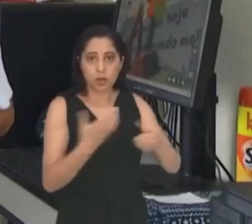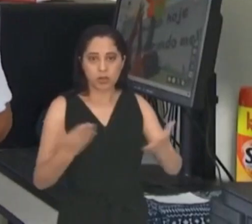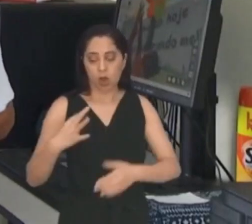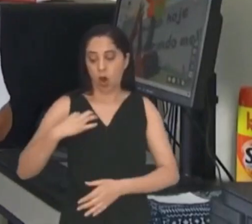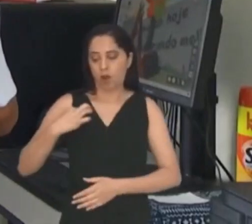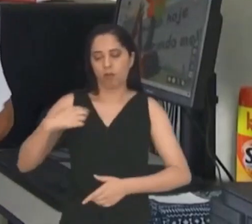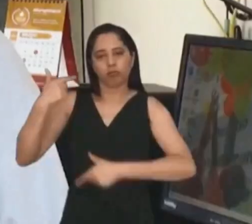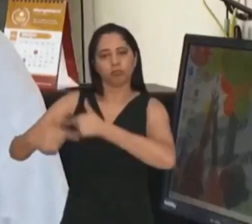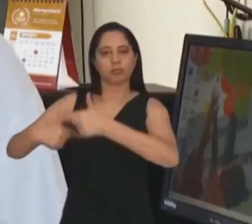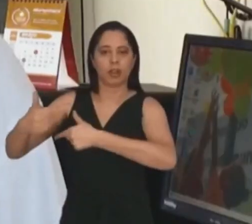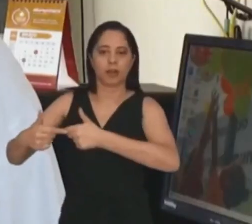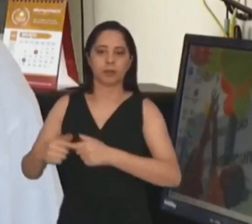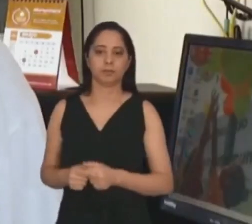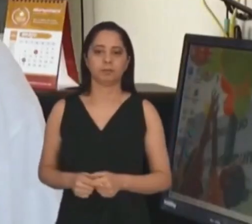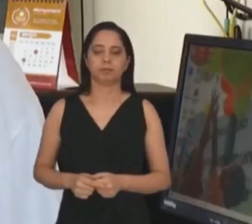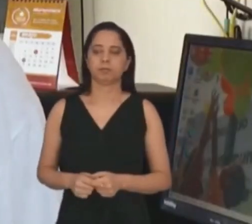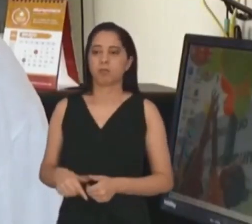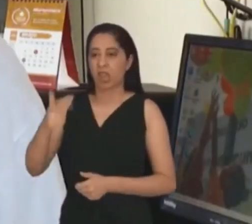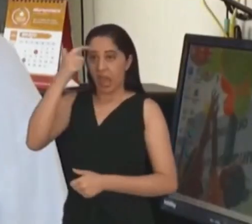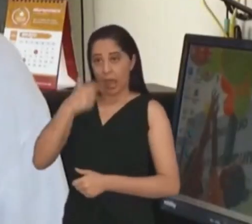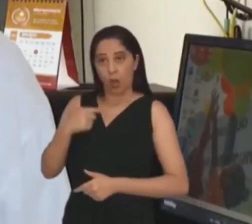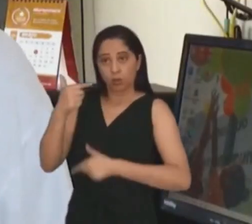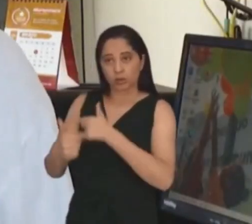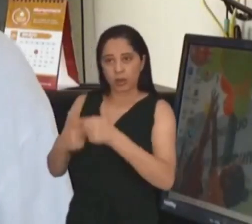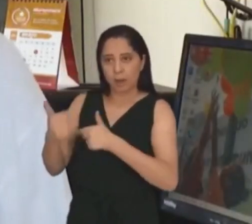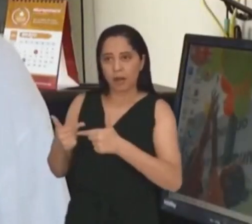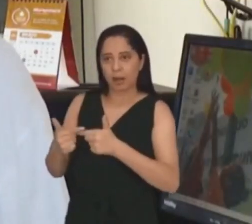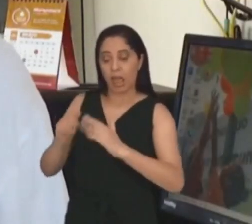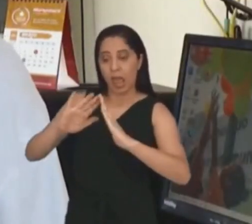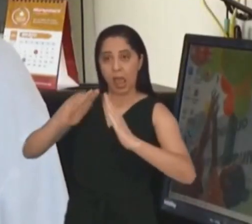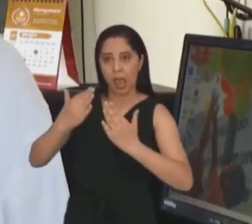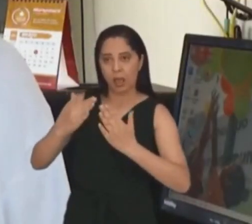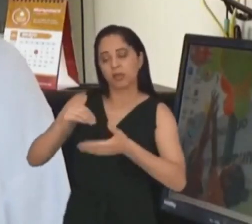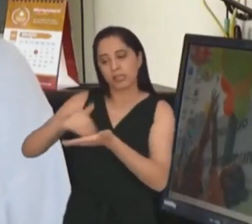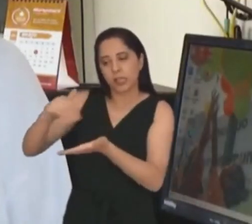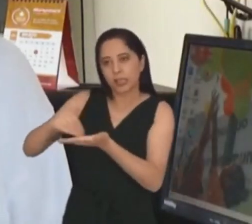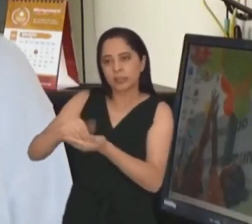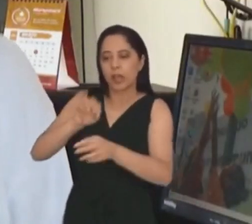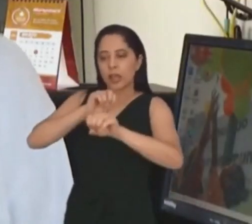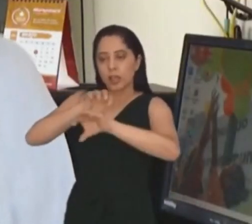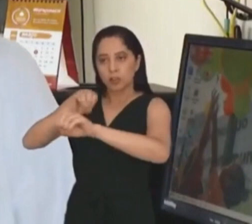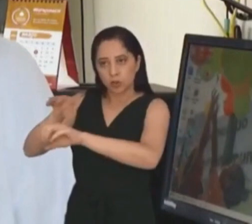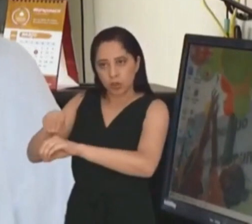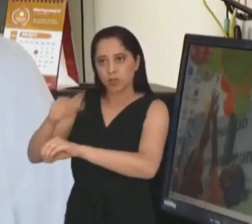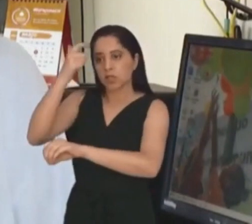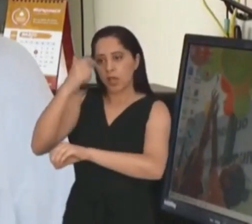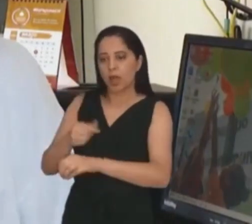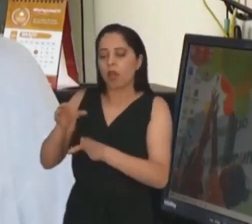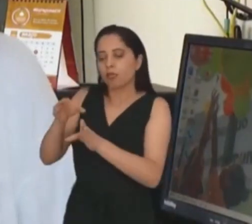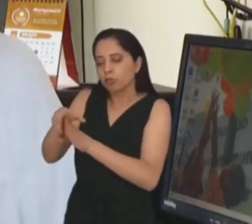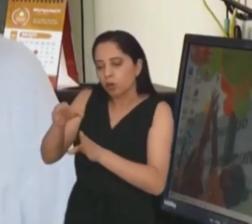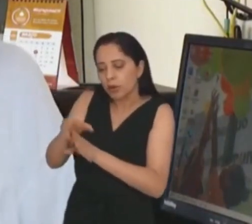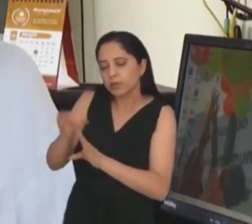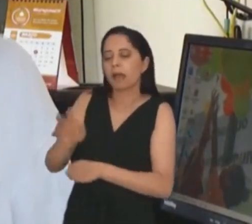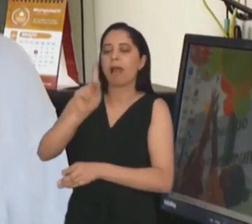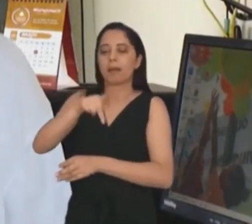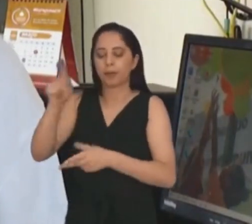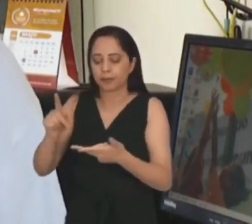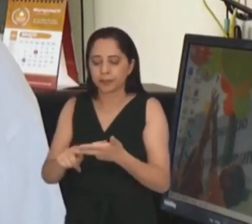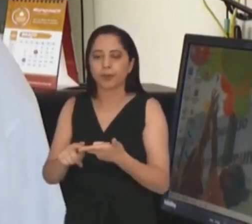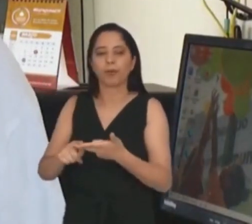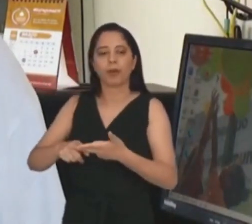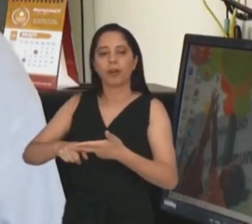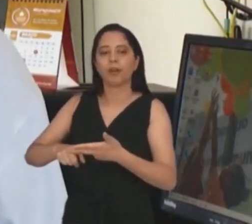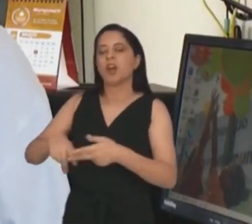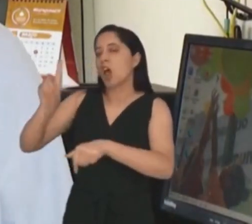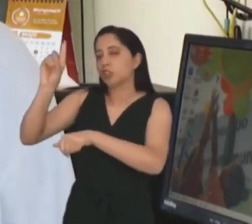trabalho voluntário. Eu trabalhei 32 anos na rede municipal, na Secretaria de Educação, fui diretora, orientadora,